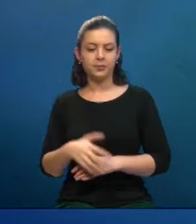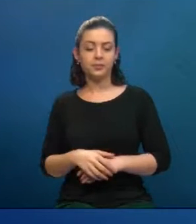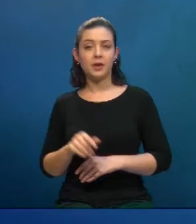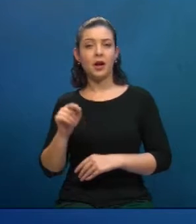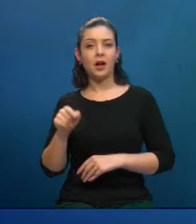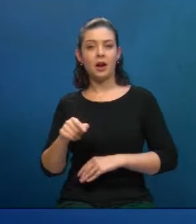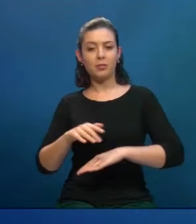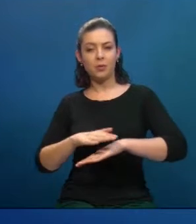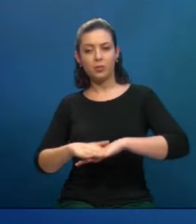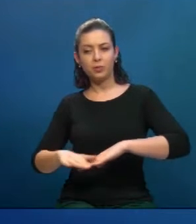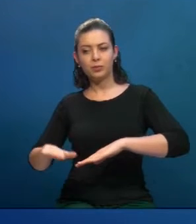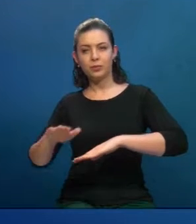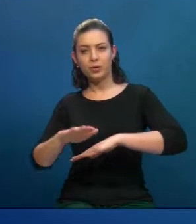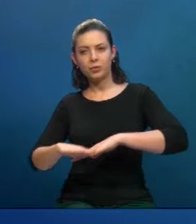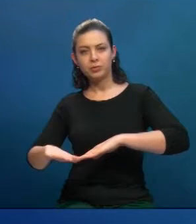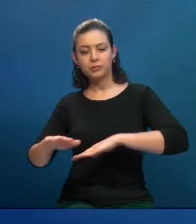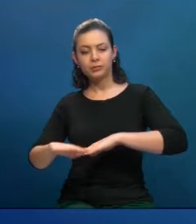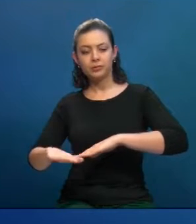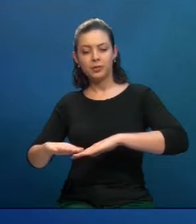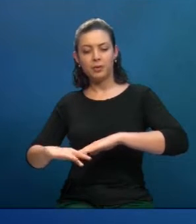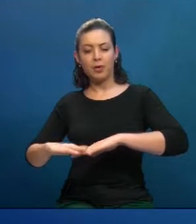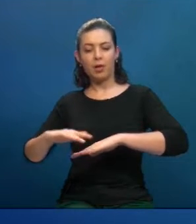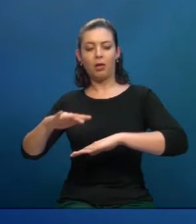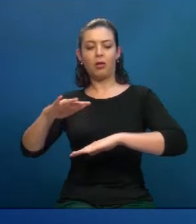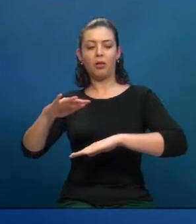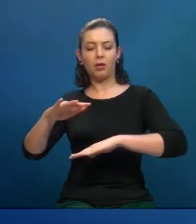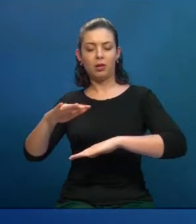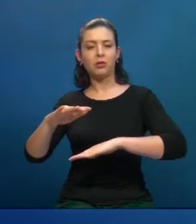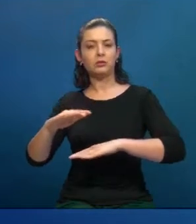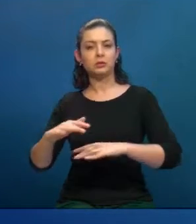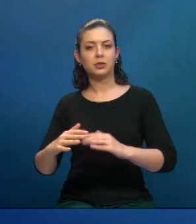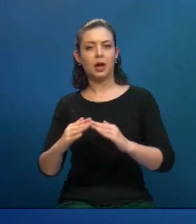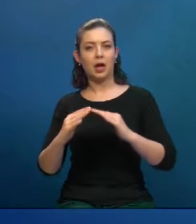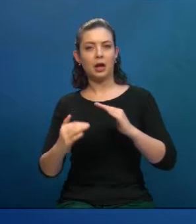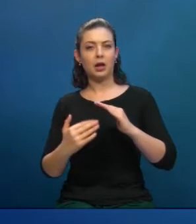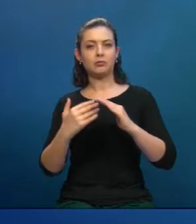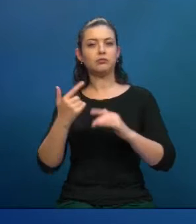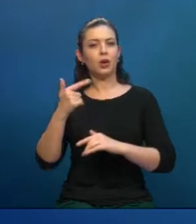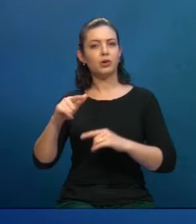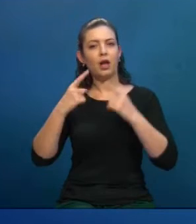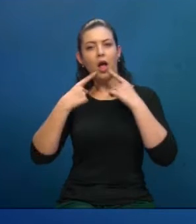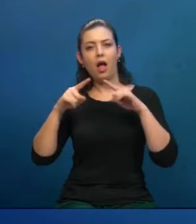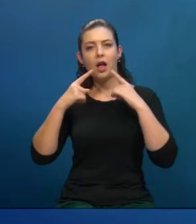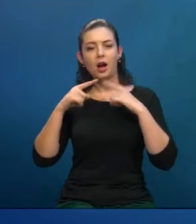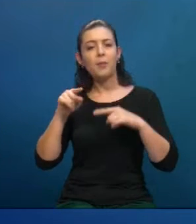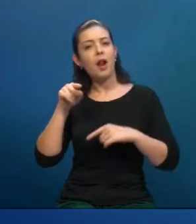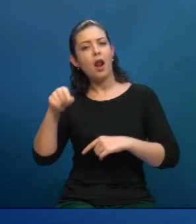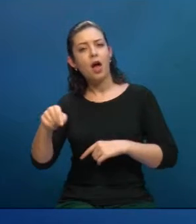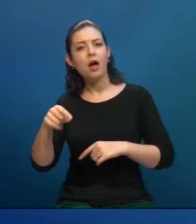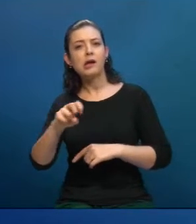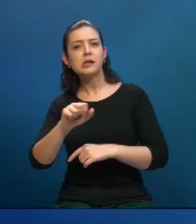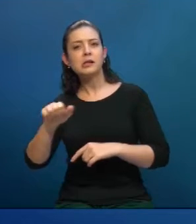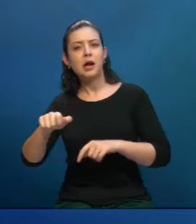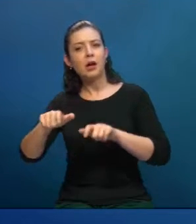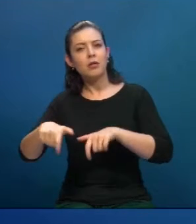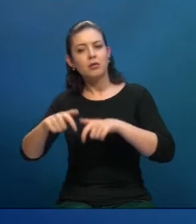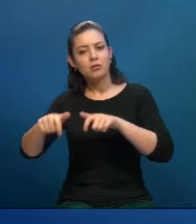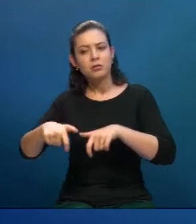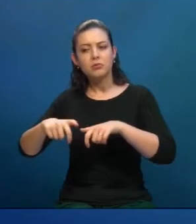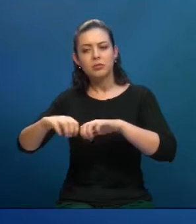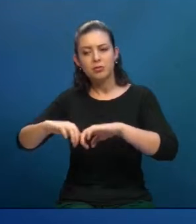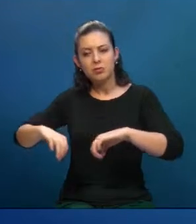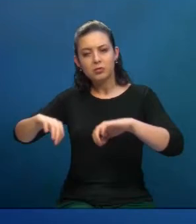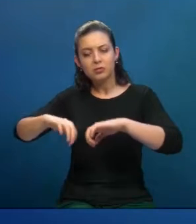ali na parte baixa do jardim pitoresco inclusive estamos entendendo aí mais uma reclamação que o site olhar a cavalo ou aquela aquela